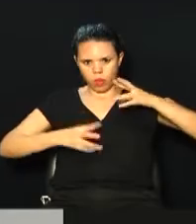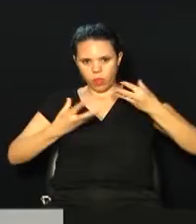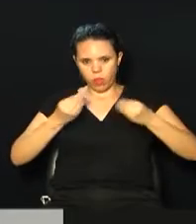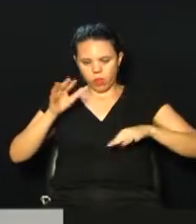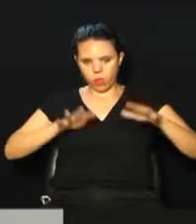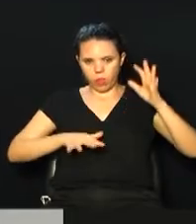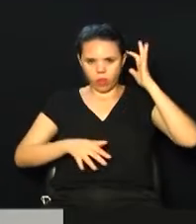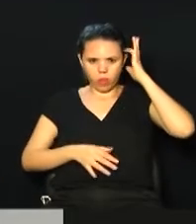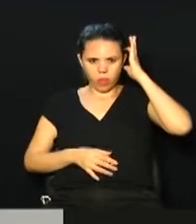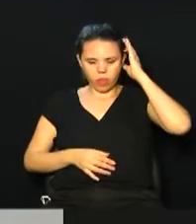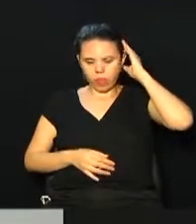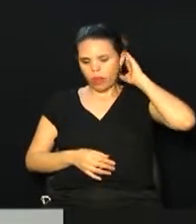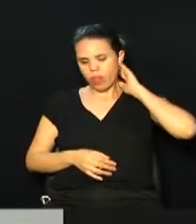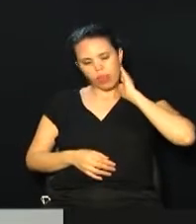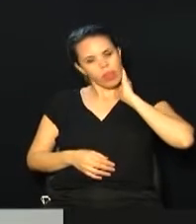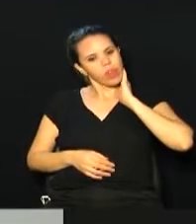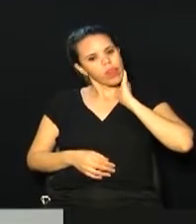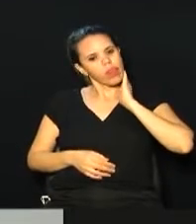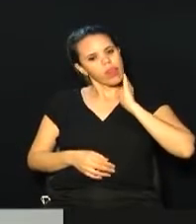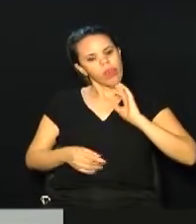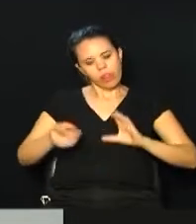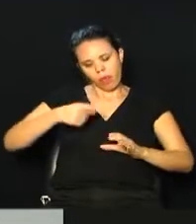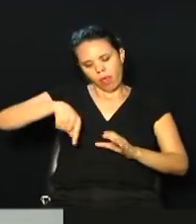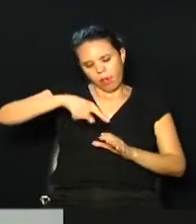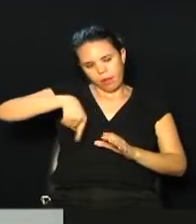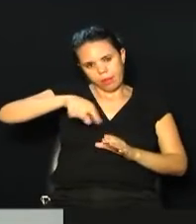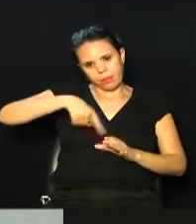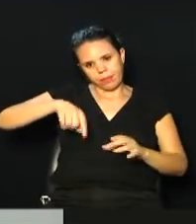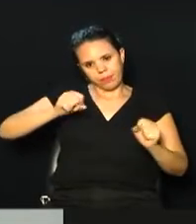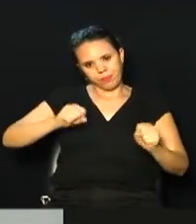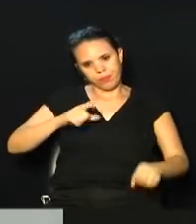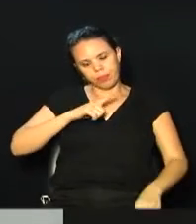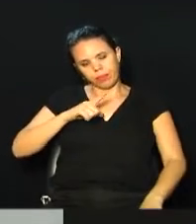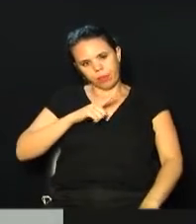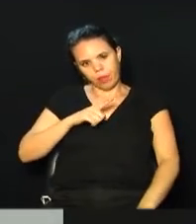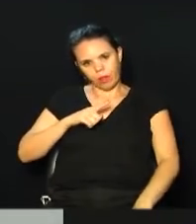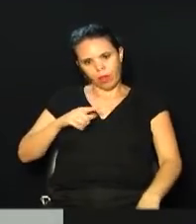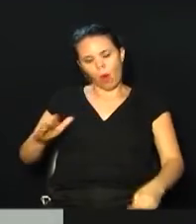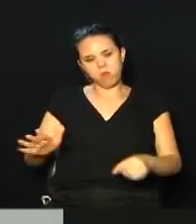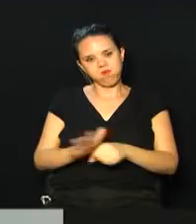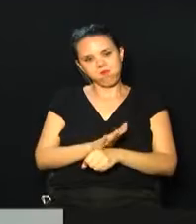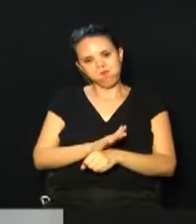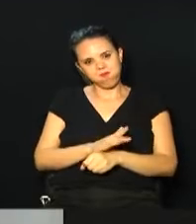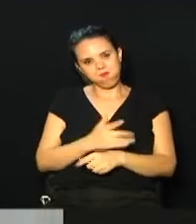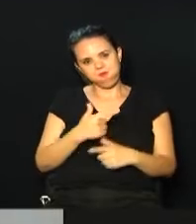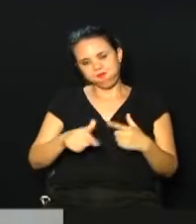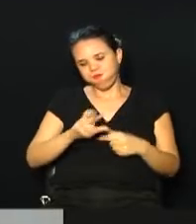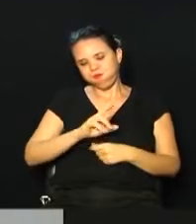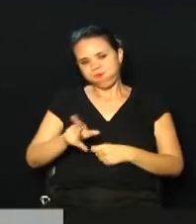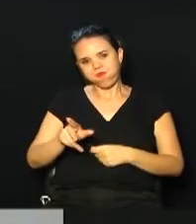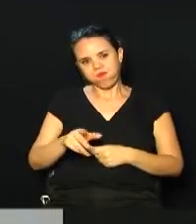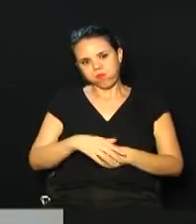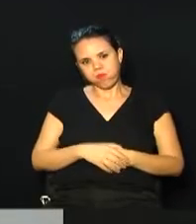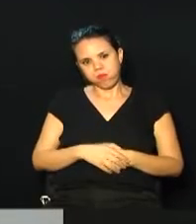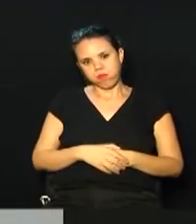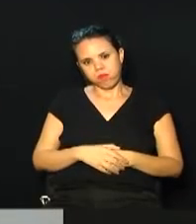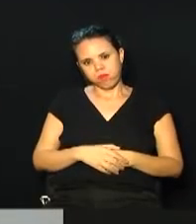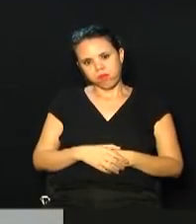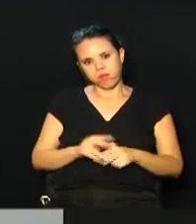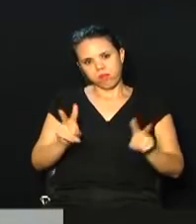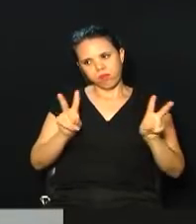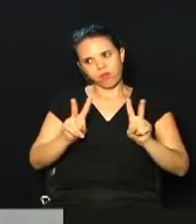vezes essa boca de lobo, ela pode ter um entupimento que não é